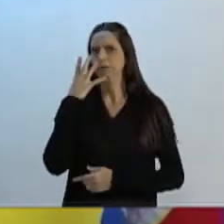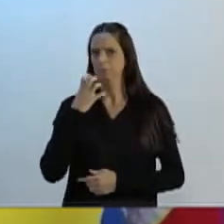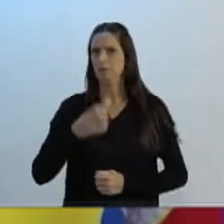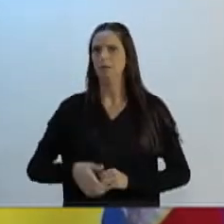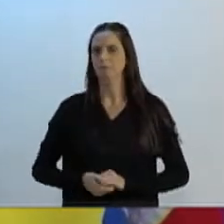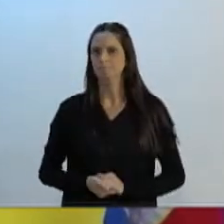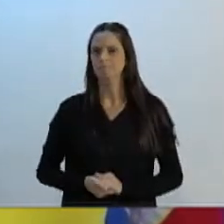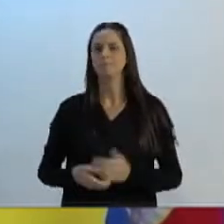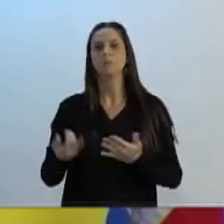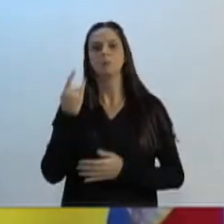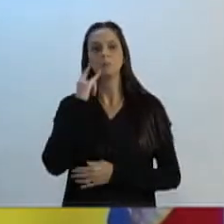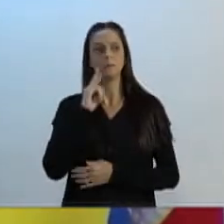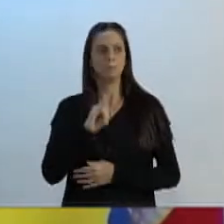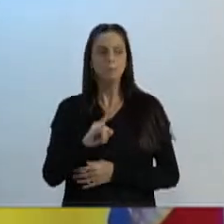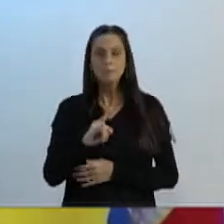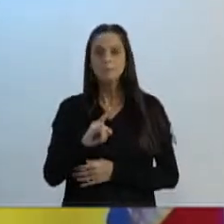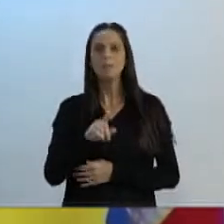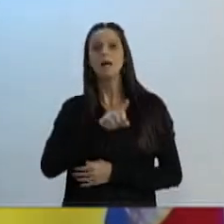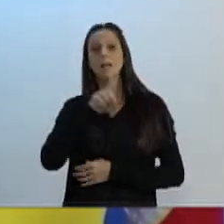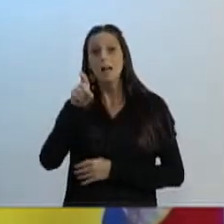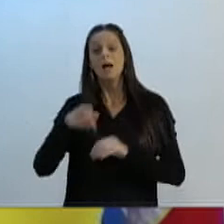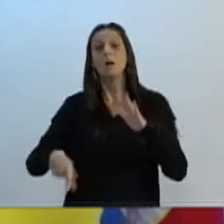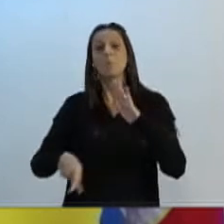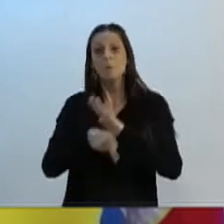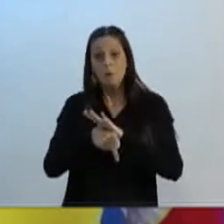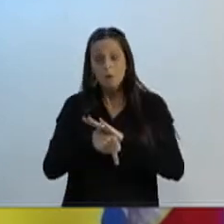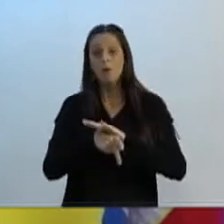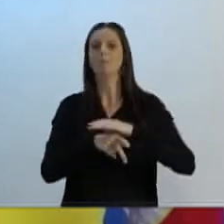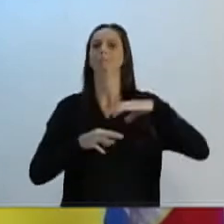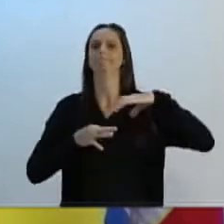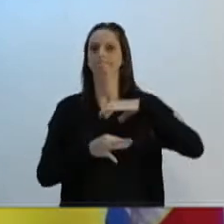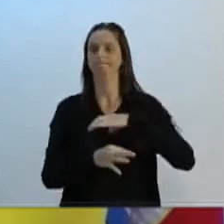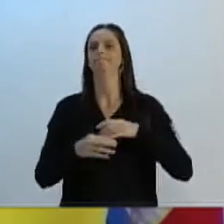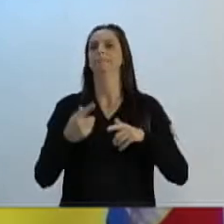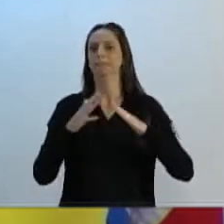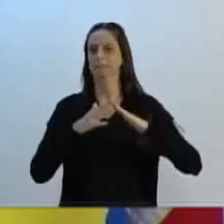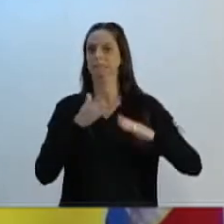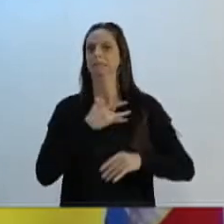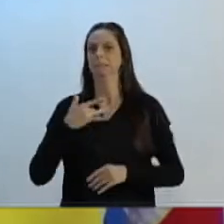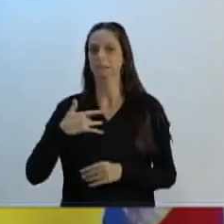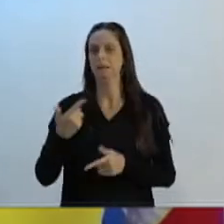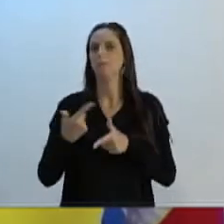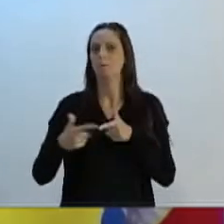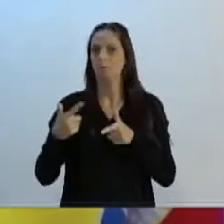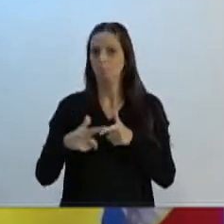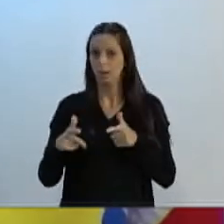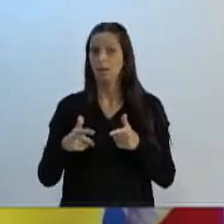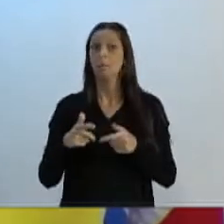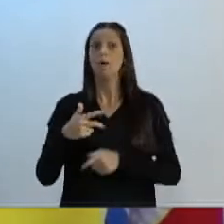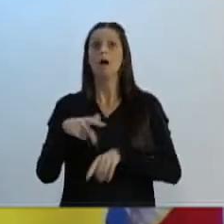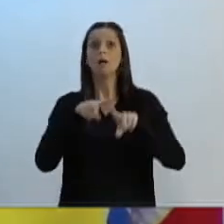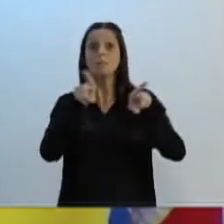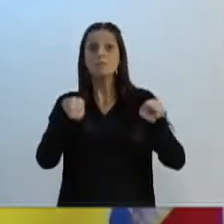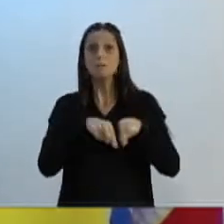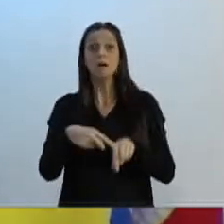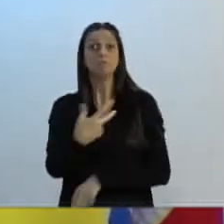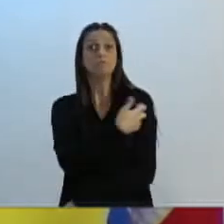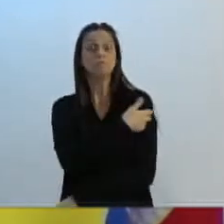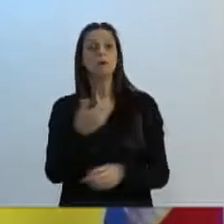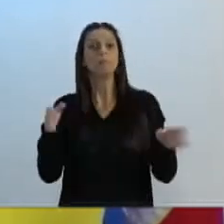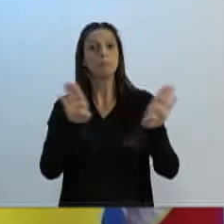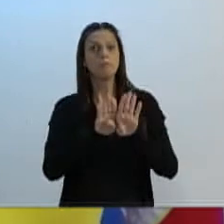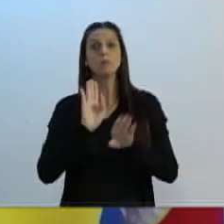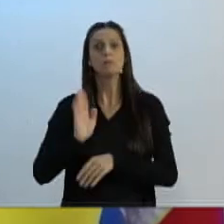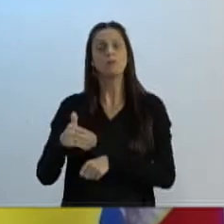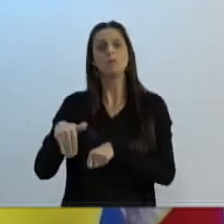por último agenda fortaleza está com sérios problemas a sala de vacina está fechada já conversei com o